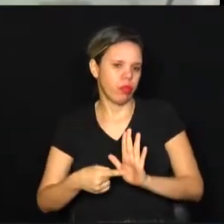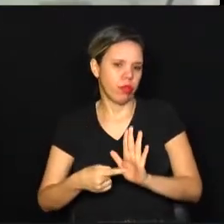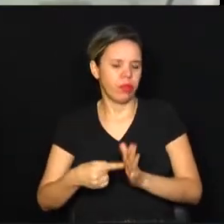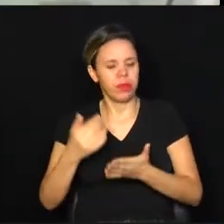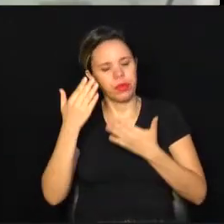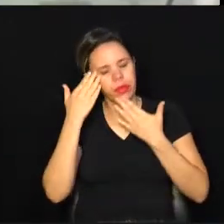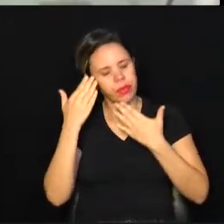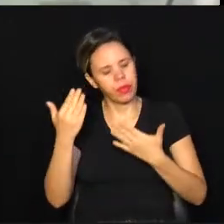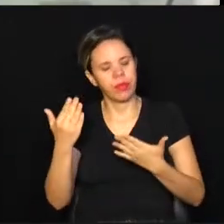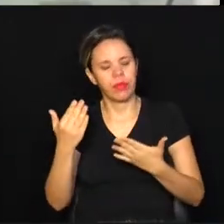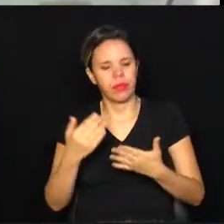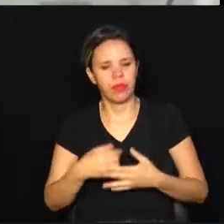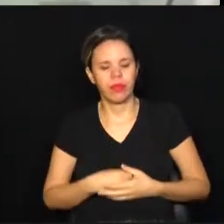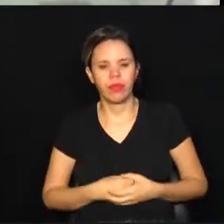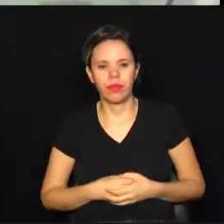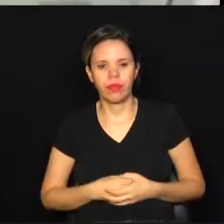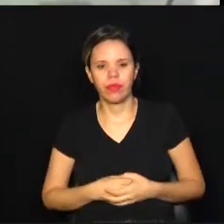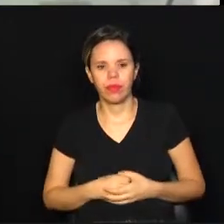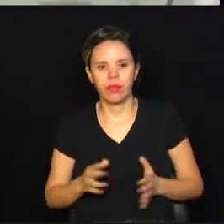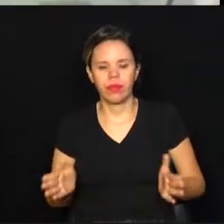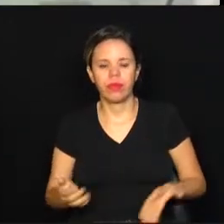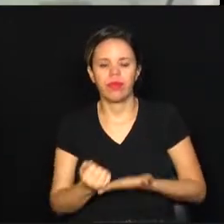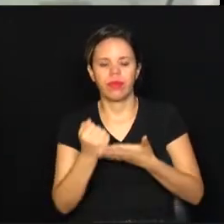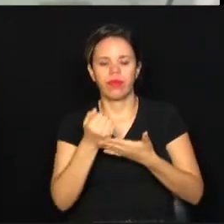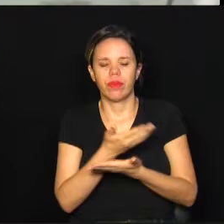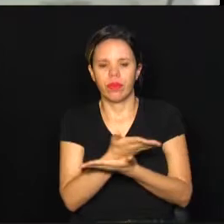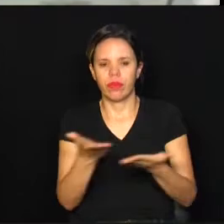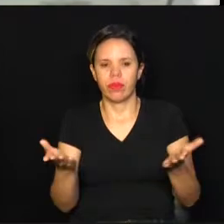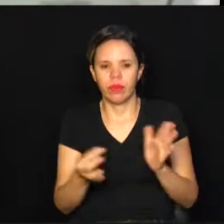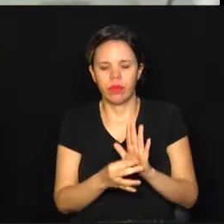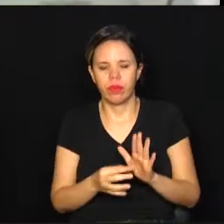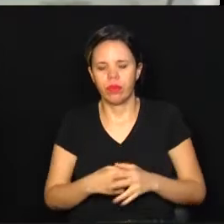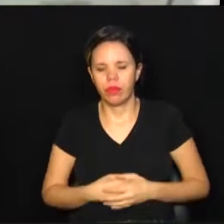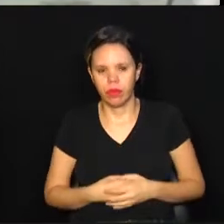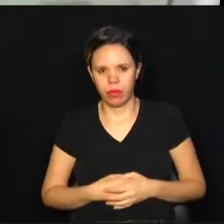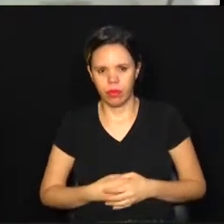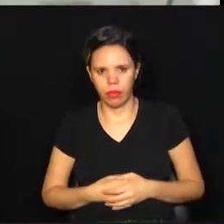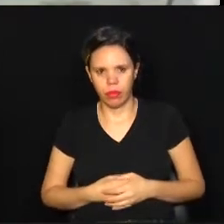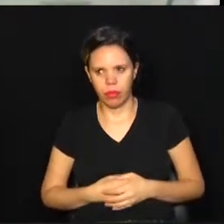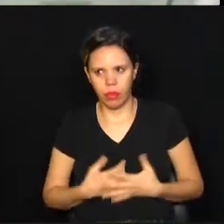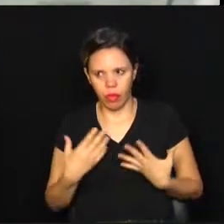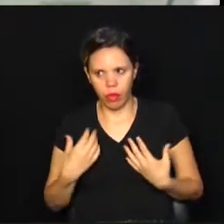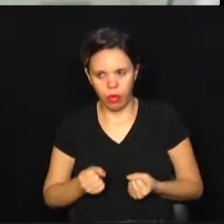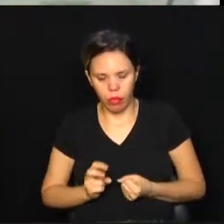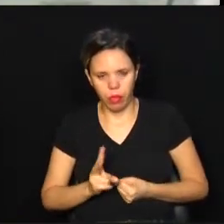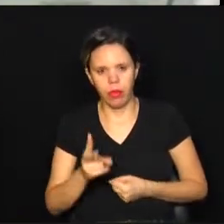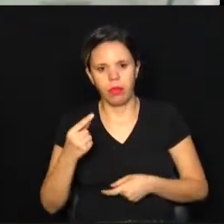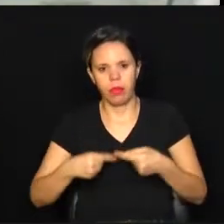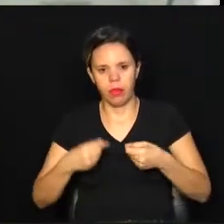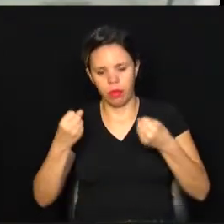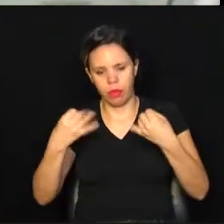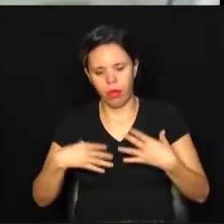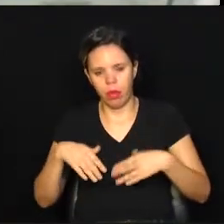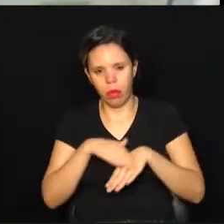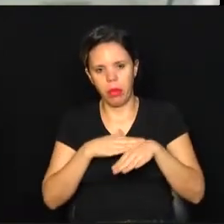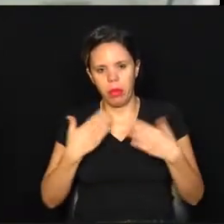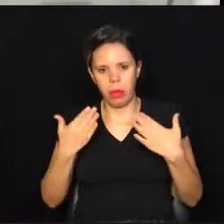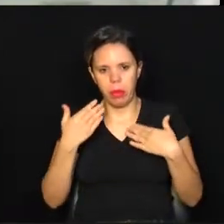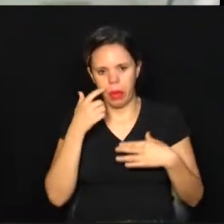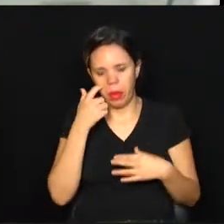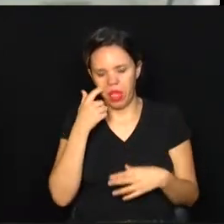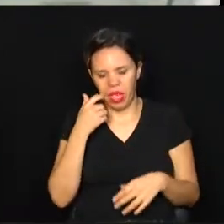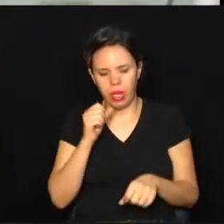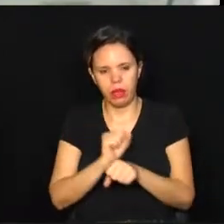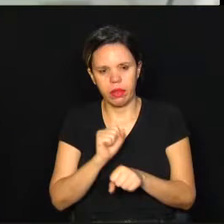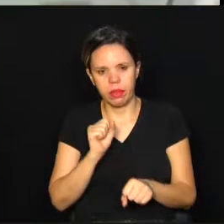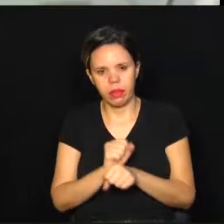agradecer demais a contribuição de vocês e vamos aí ao debate, vereador, aguardando